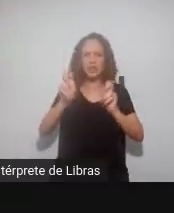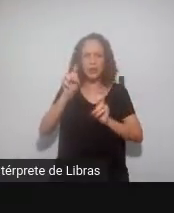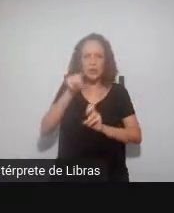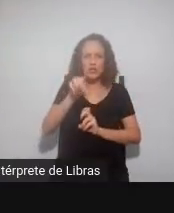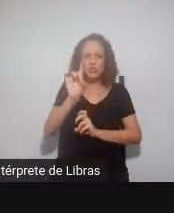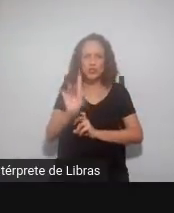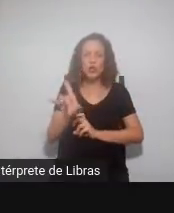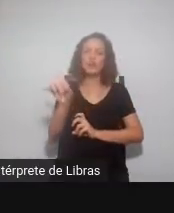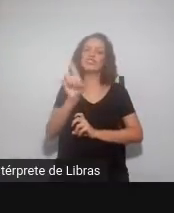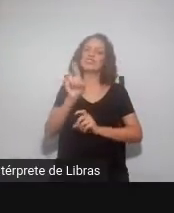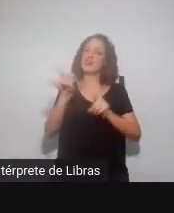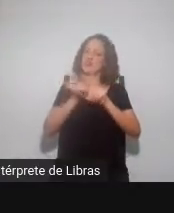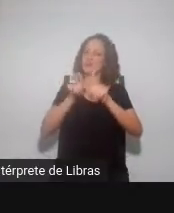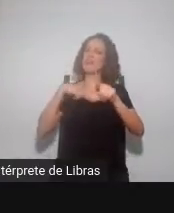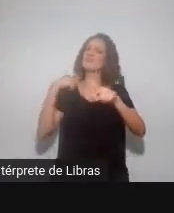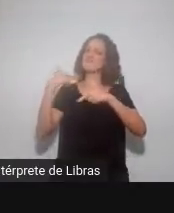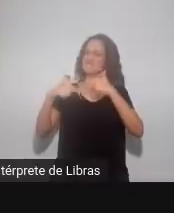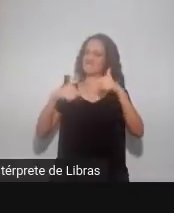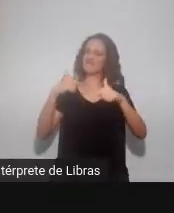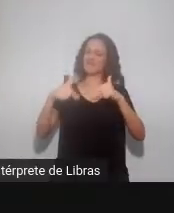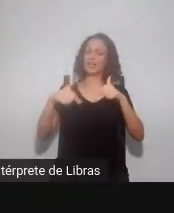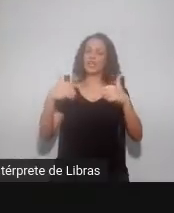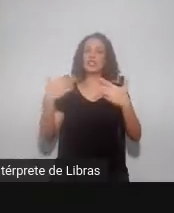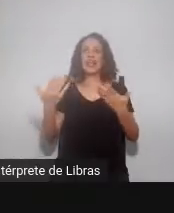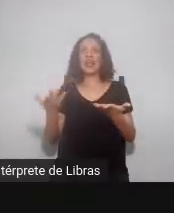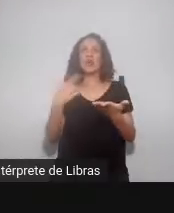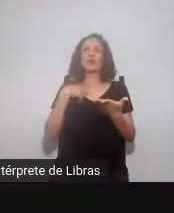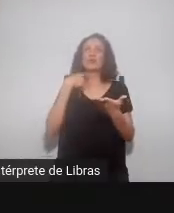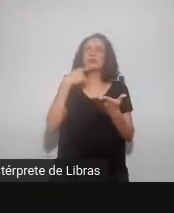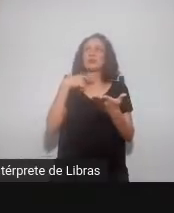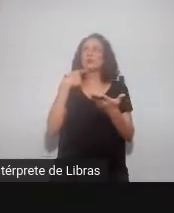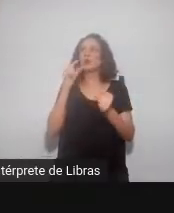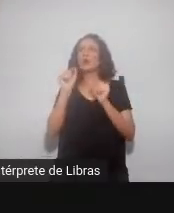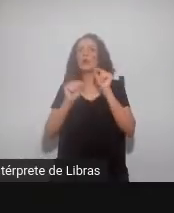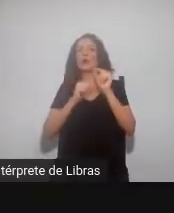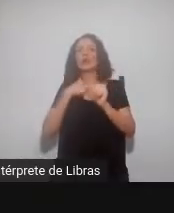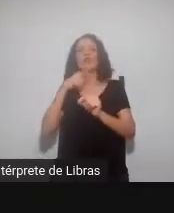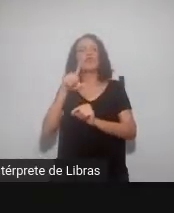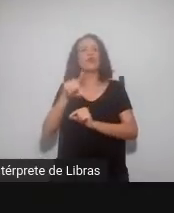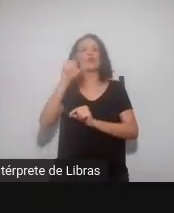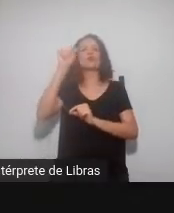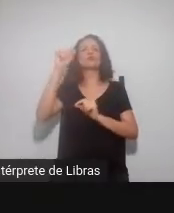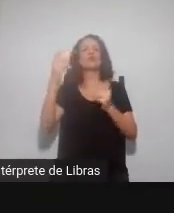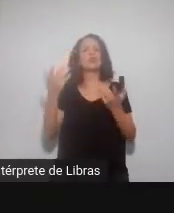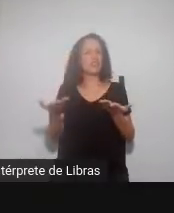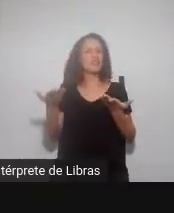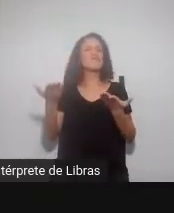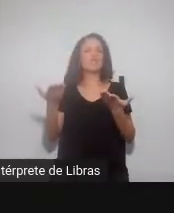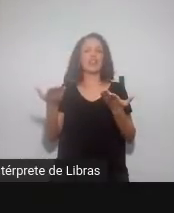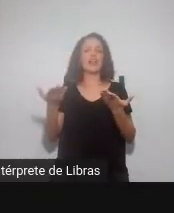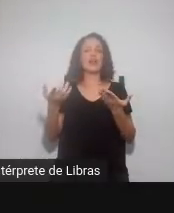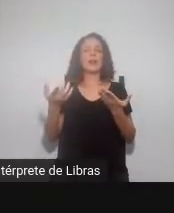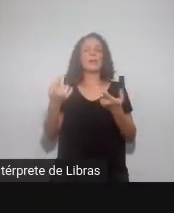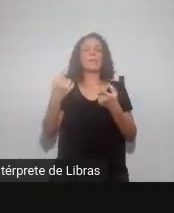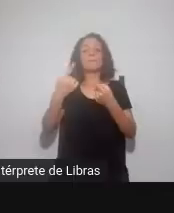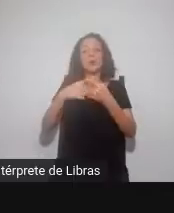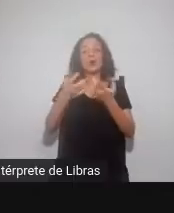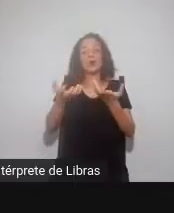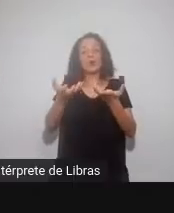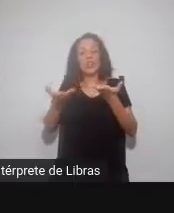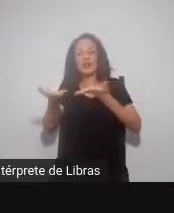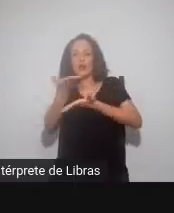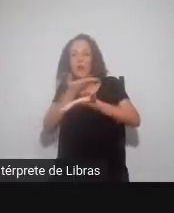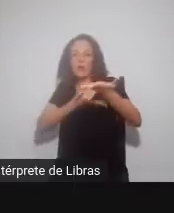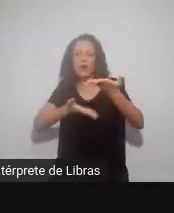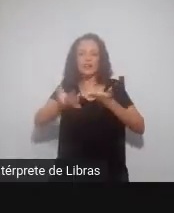foi um dilema escolher o que trazer para dividir, em primeiro lugar, com as alunas do curso e também